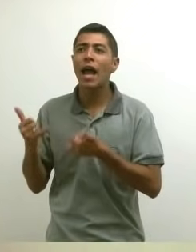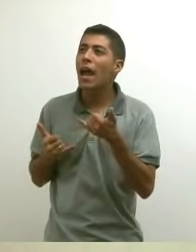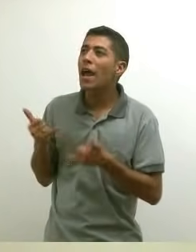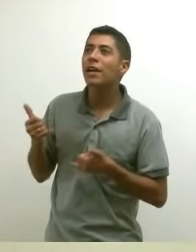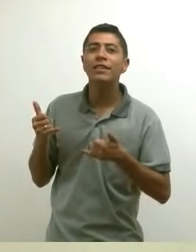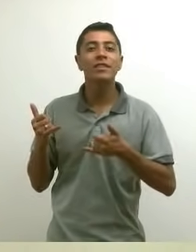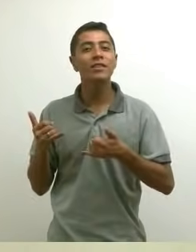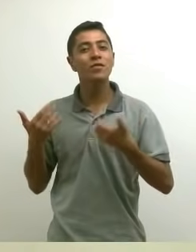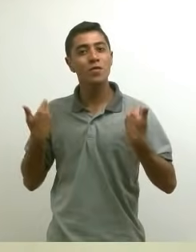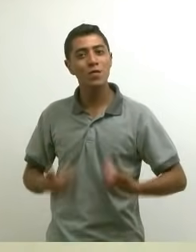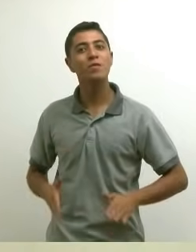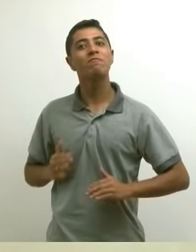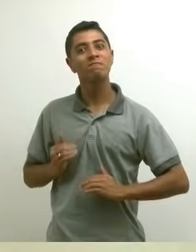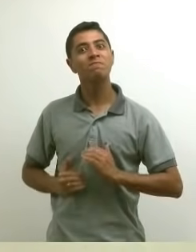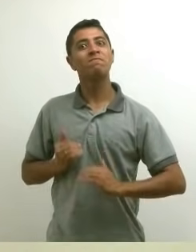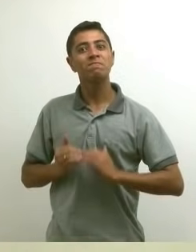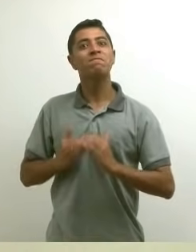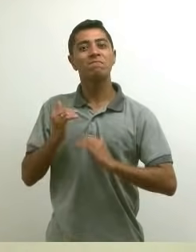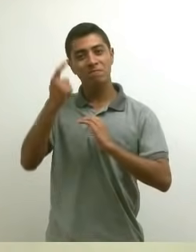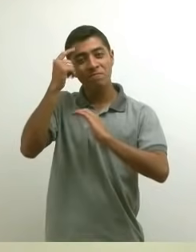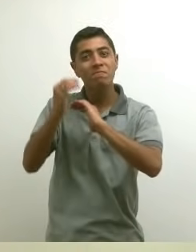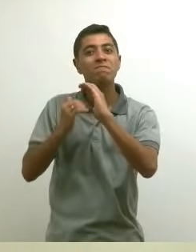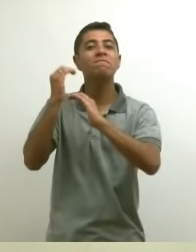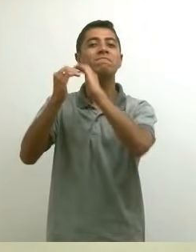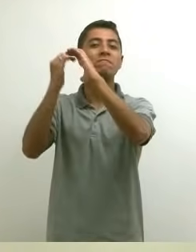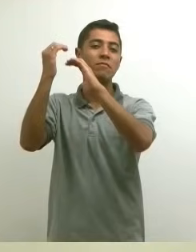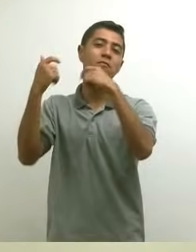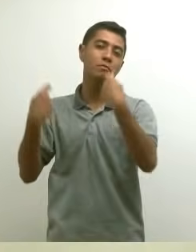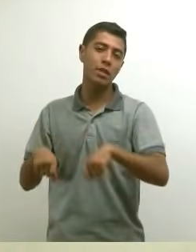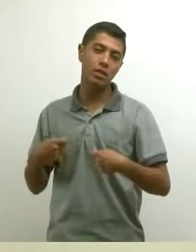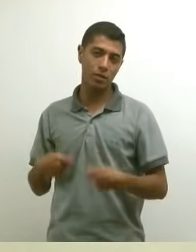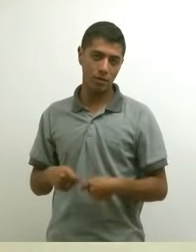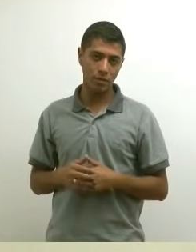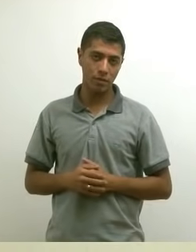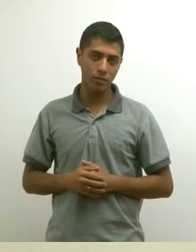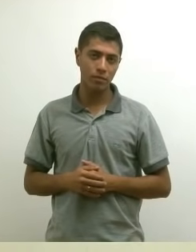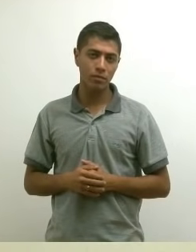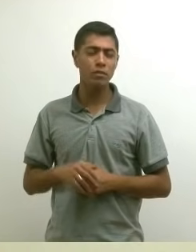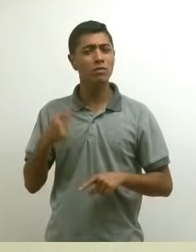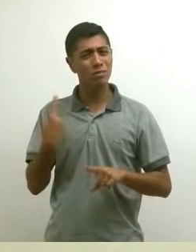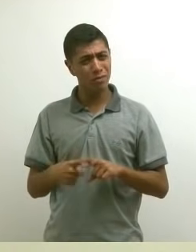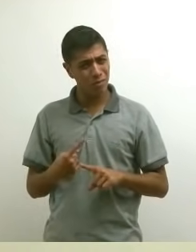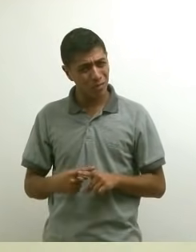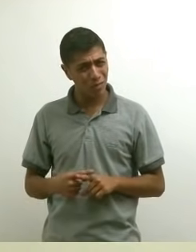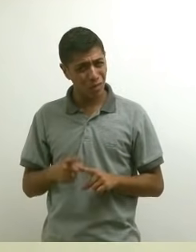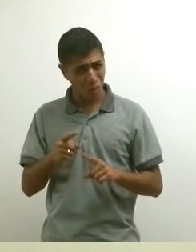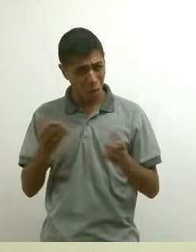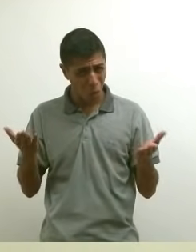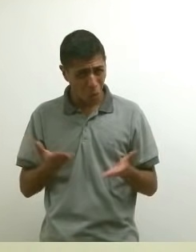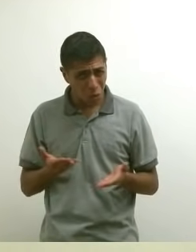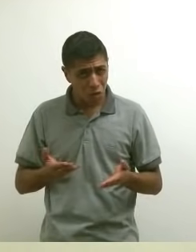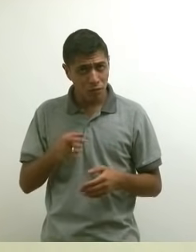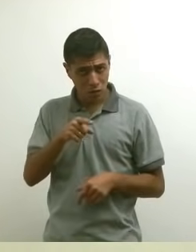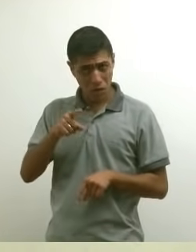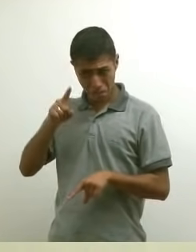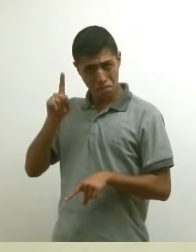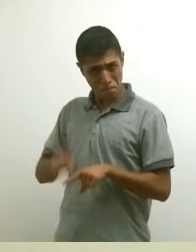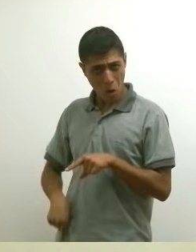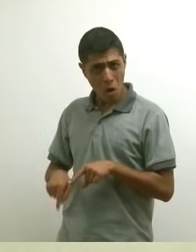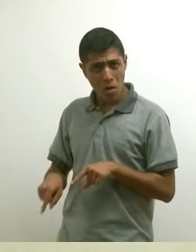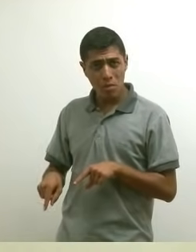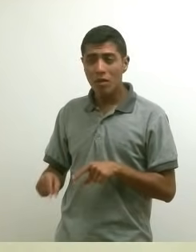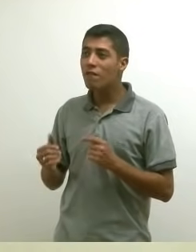parte porque se você é no mundo atual impedir uma criança 100% desse contato